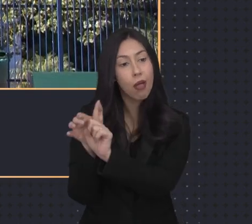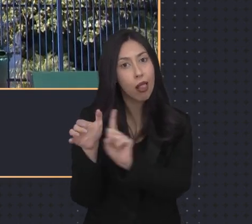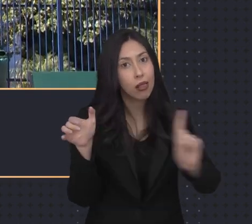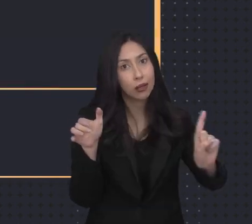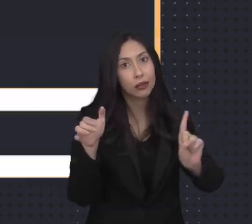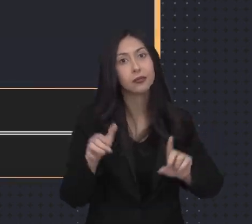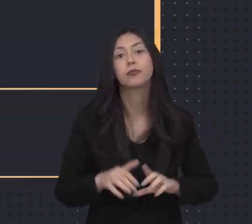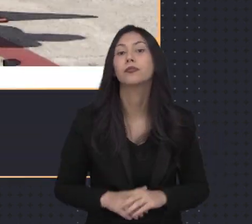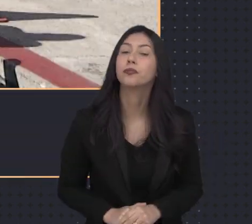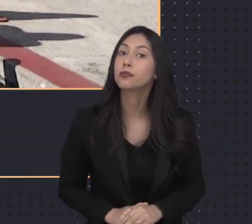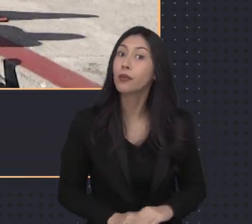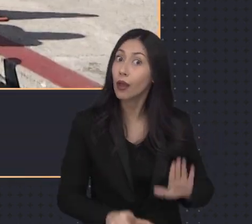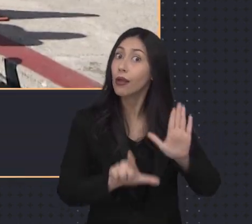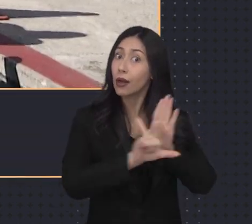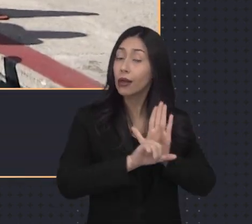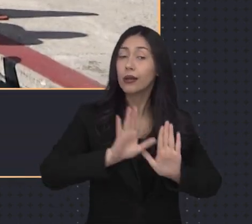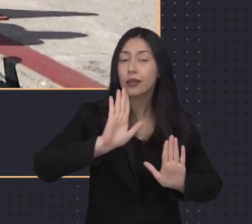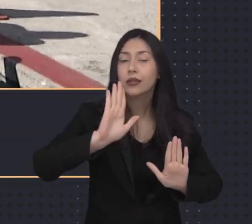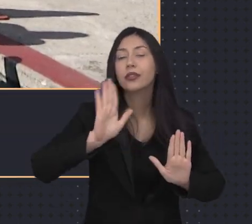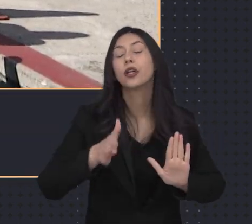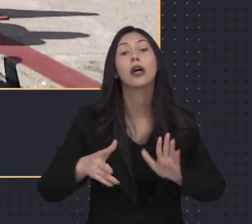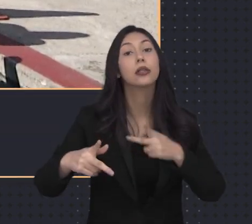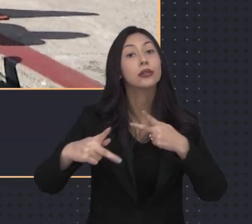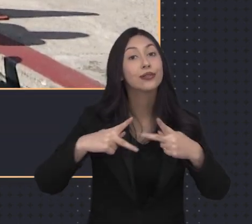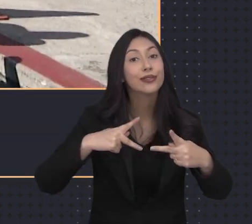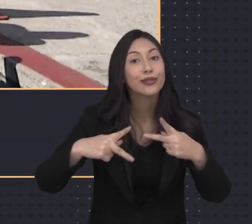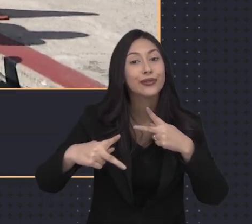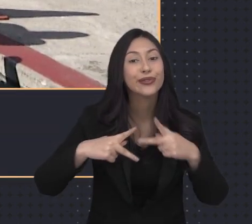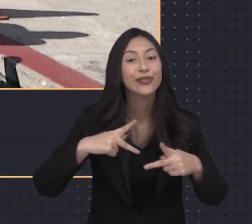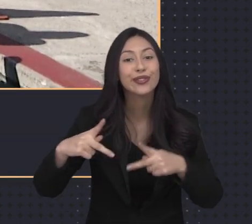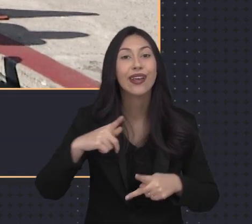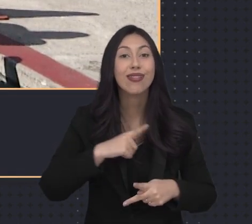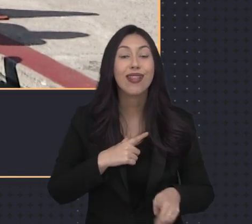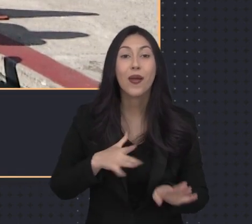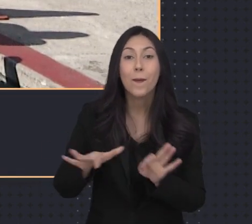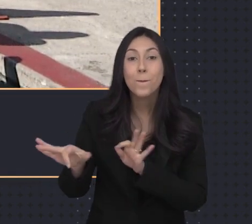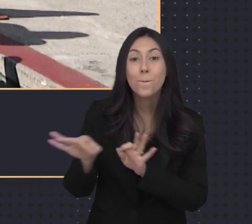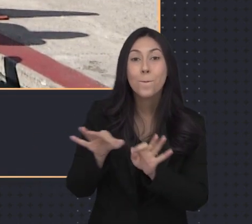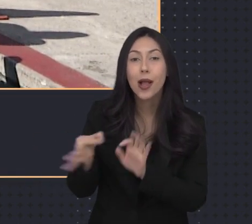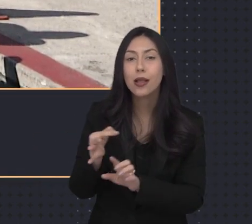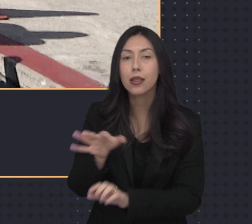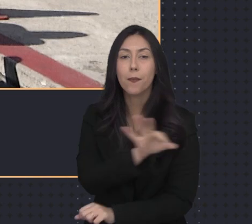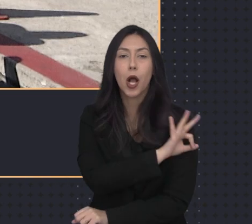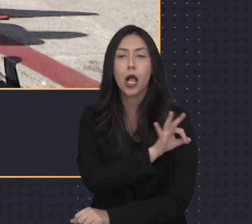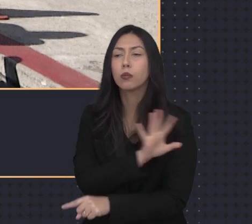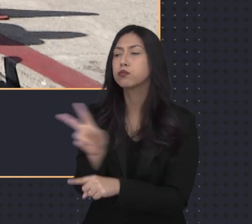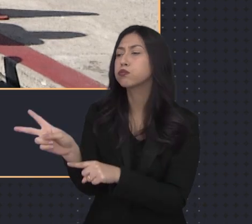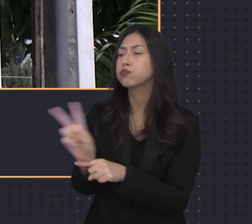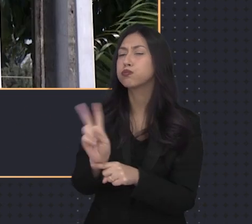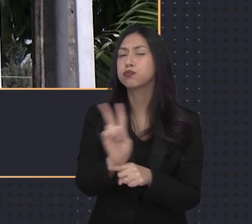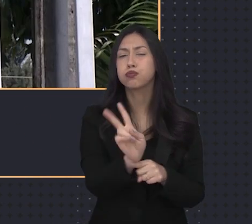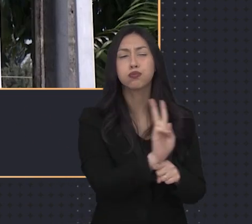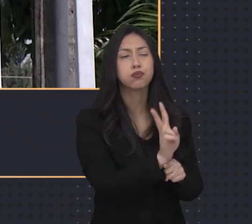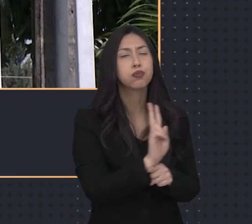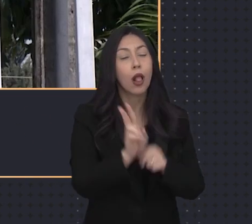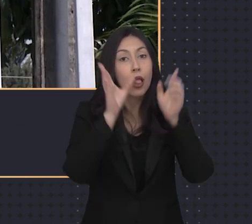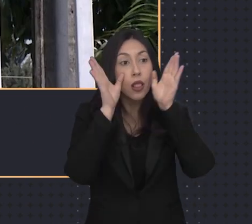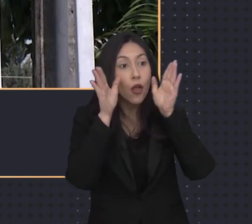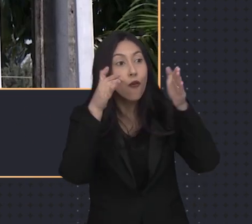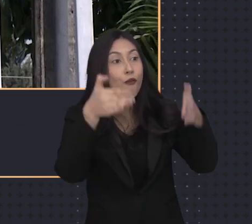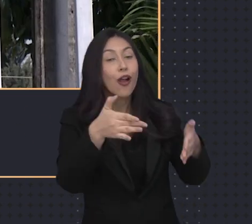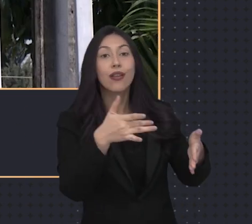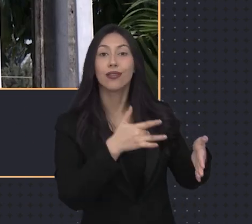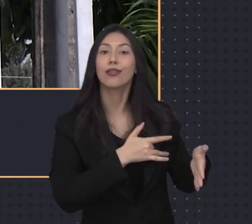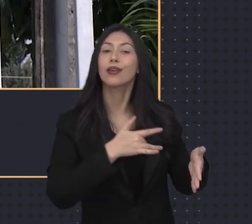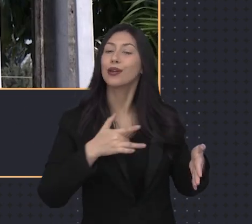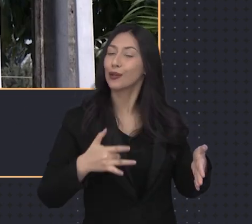exclusão do concurso. Agora é lei. São José dos Campos ganhou um programa de ronda policial dedicado para os